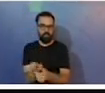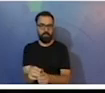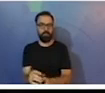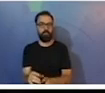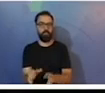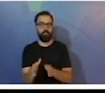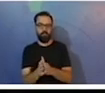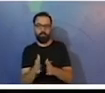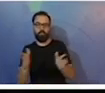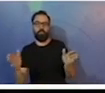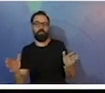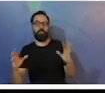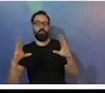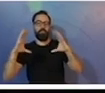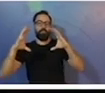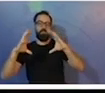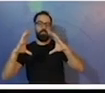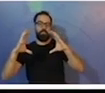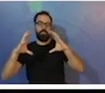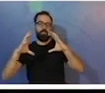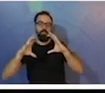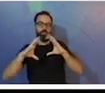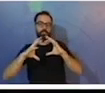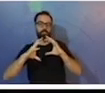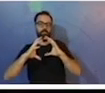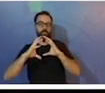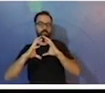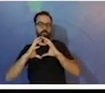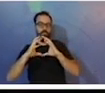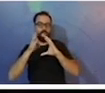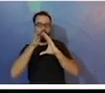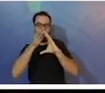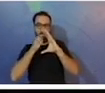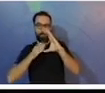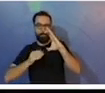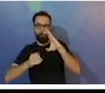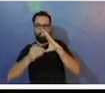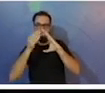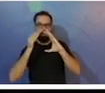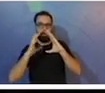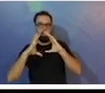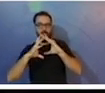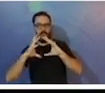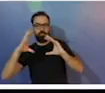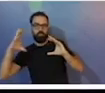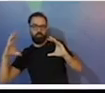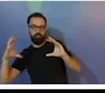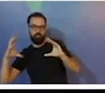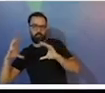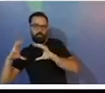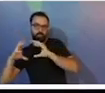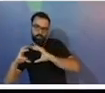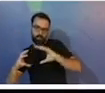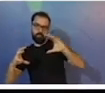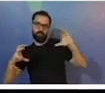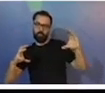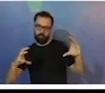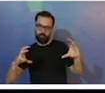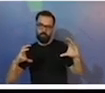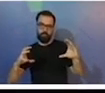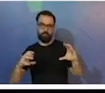de Greenwich, ela é vertical. Então, o que acontece? Ela divide o planeta, mas em